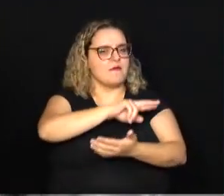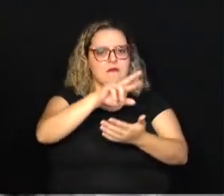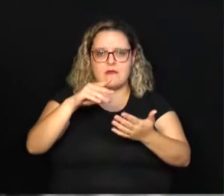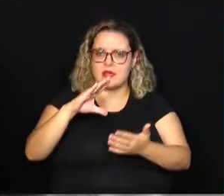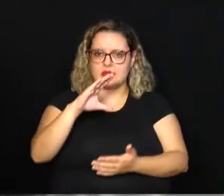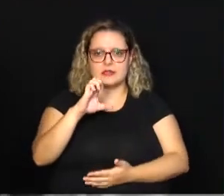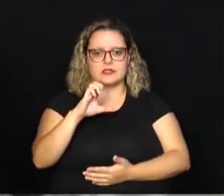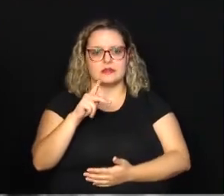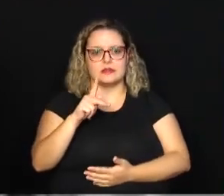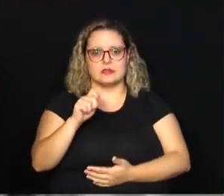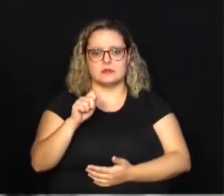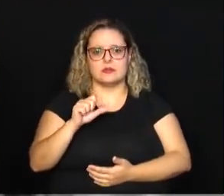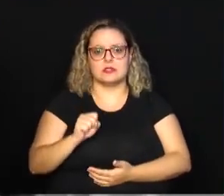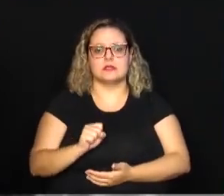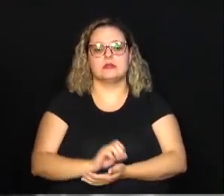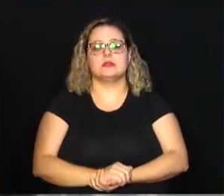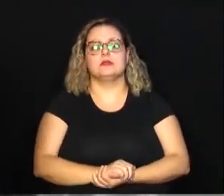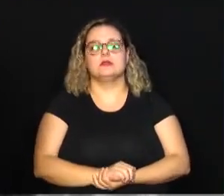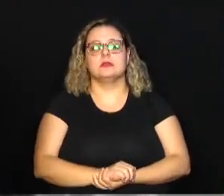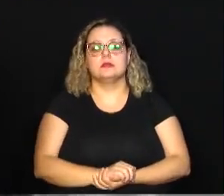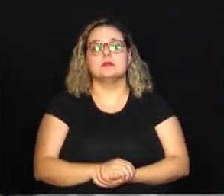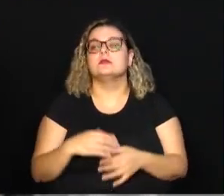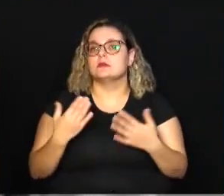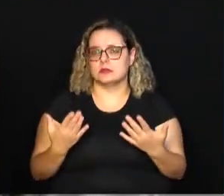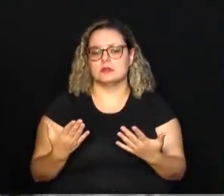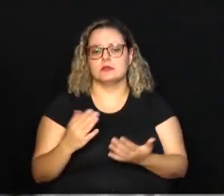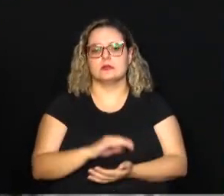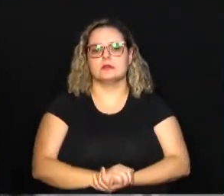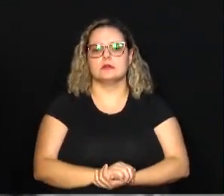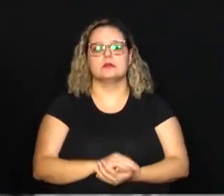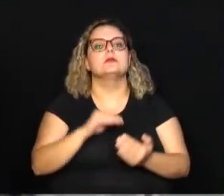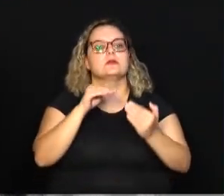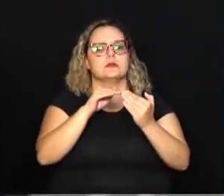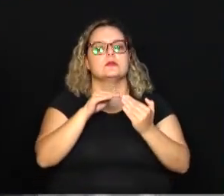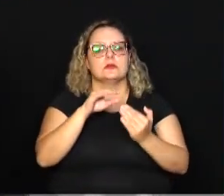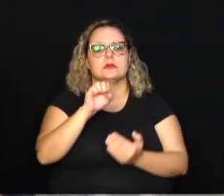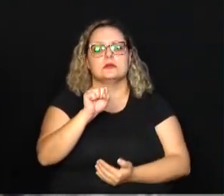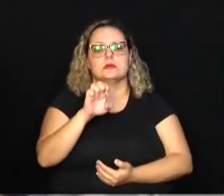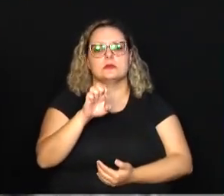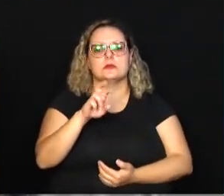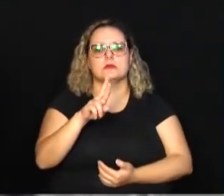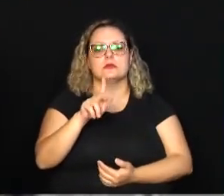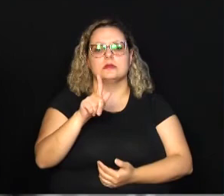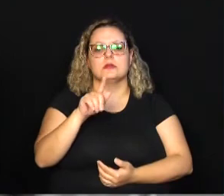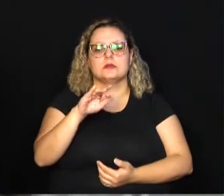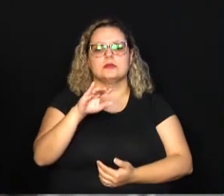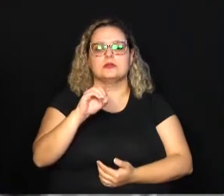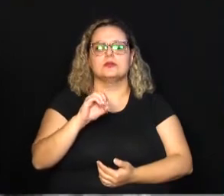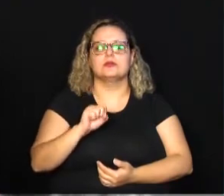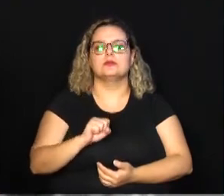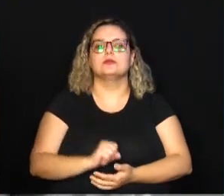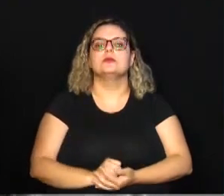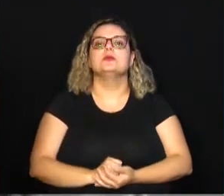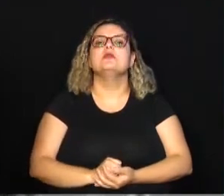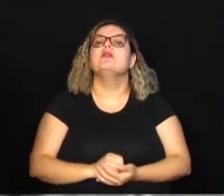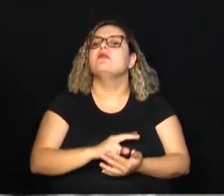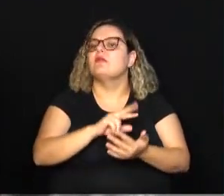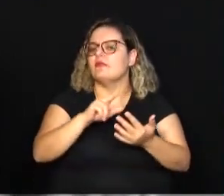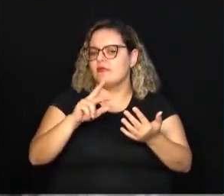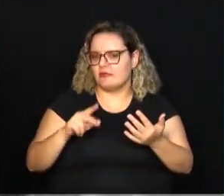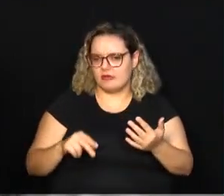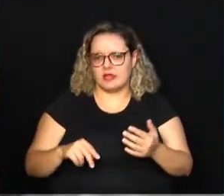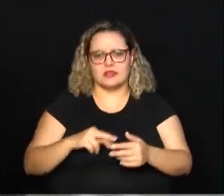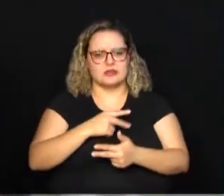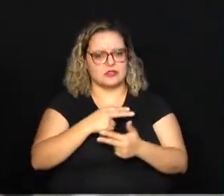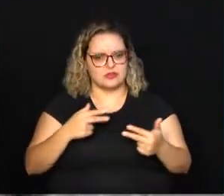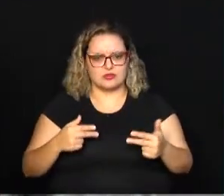gravíssima. Nesse cenário, eu queria concordar com o doutor Sérgio, acho que os governos têm que fazer bastante coisa, nós temos